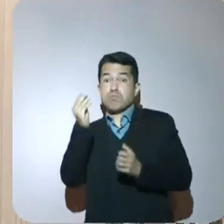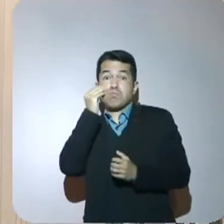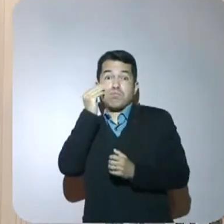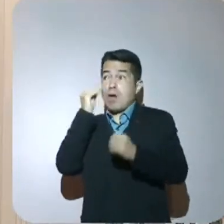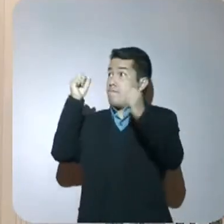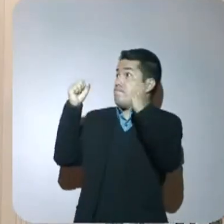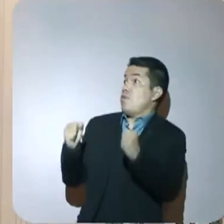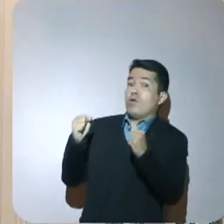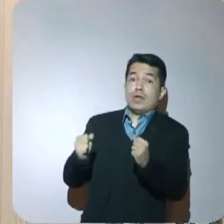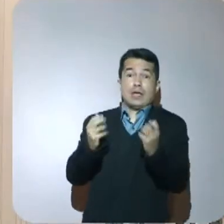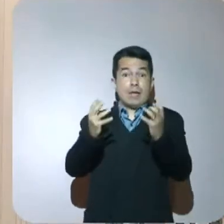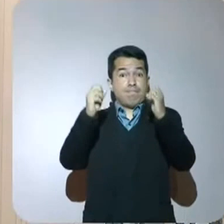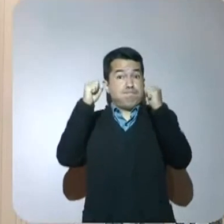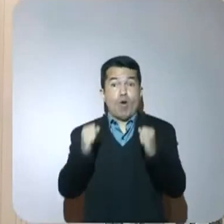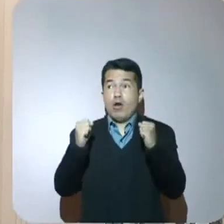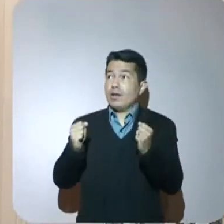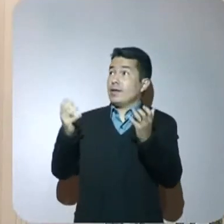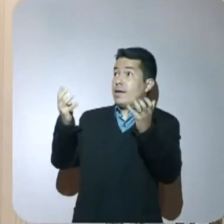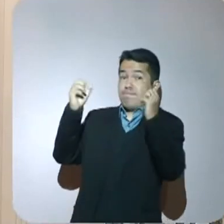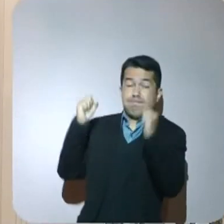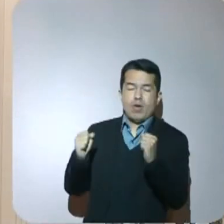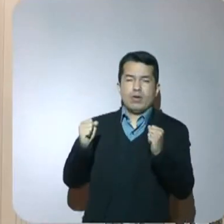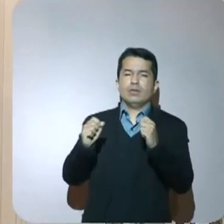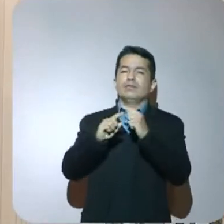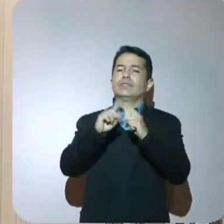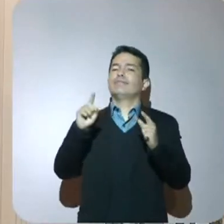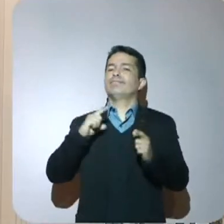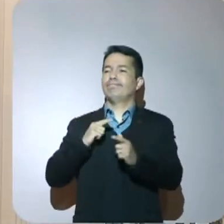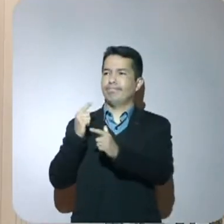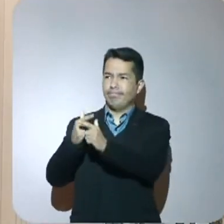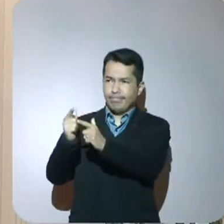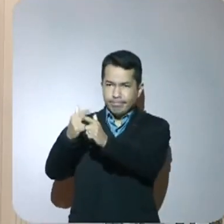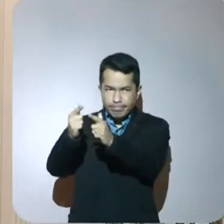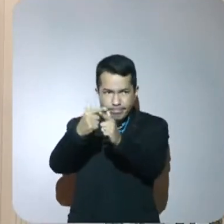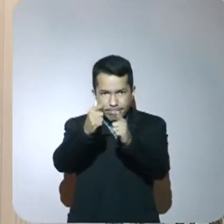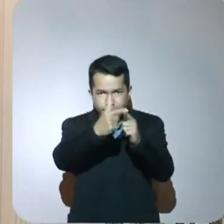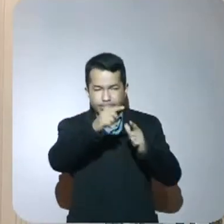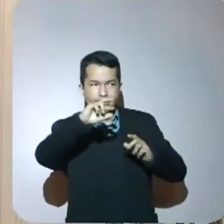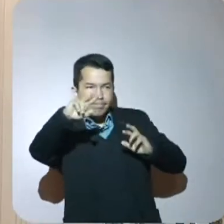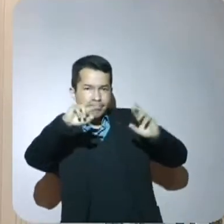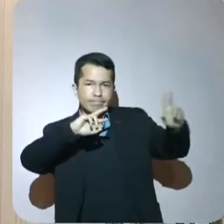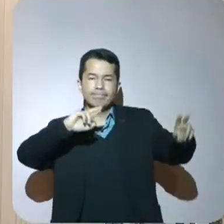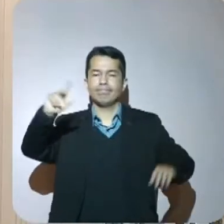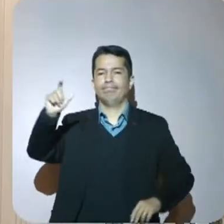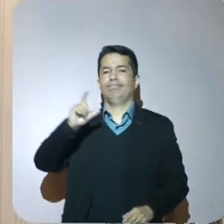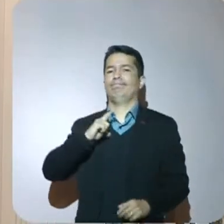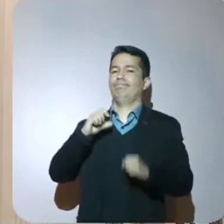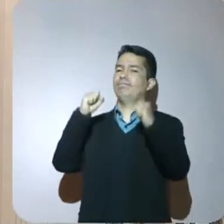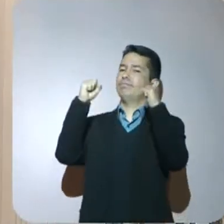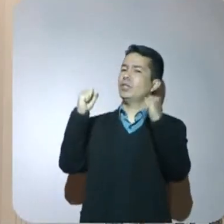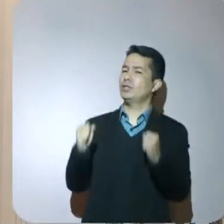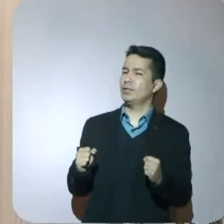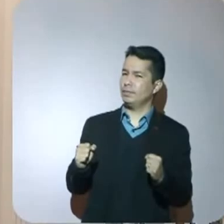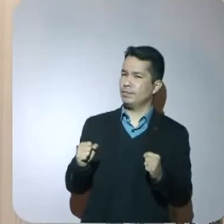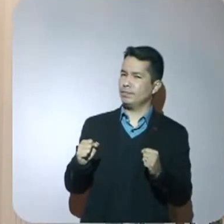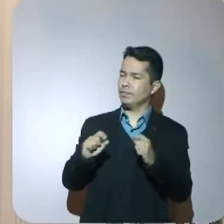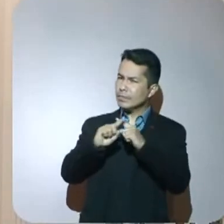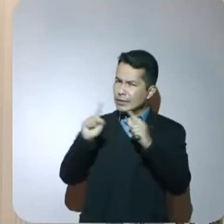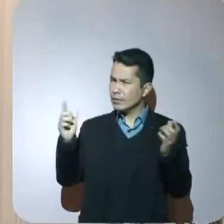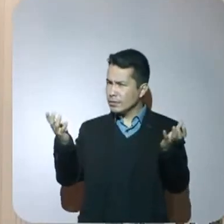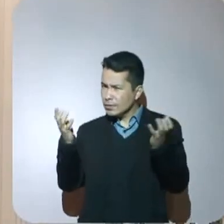ter muitos problemas, tá? Por quê? Porque com o ensino, eu quero dizer que a centralidade